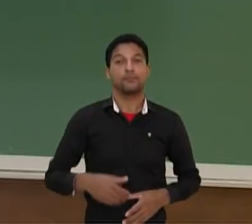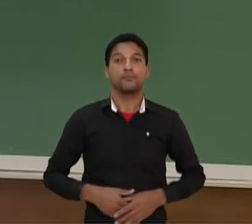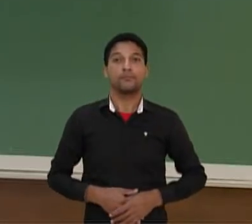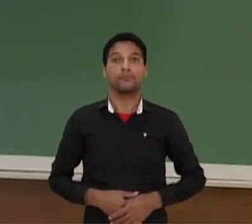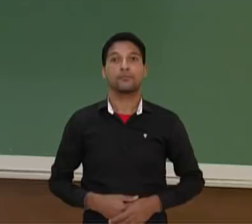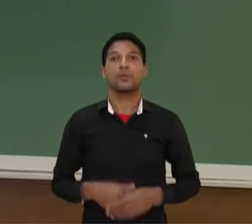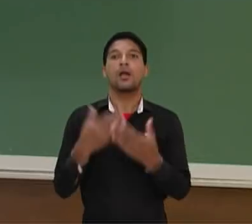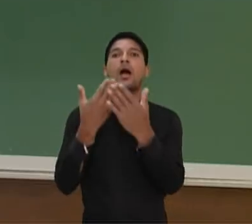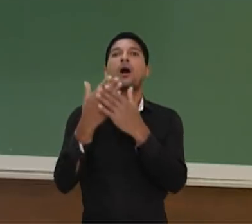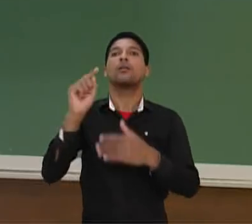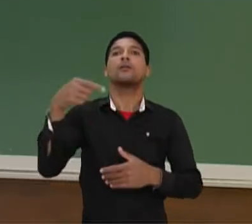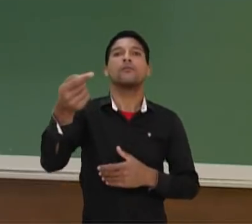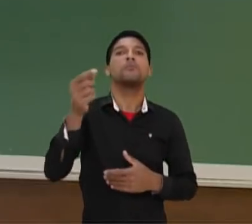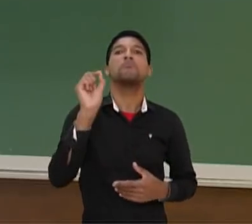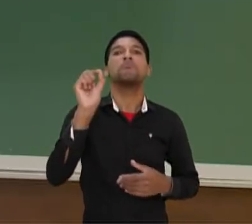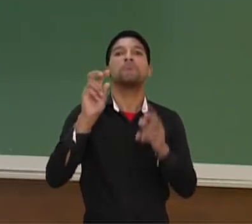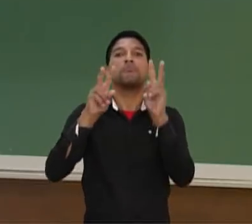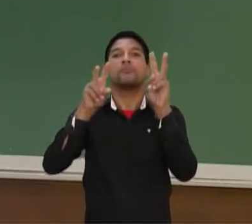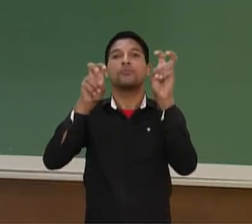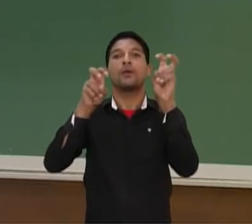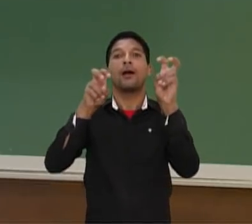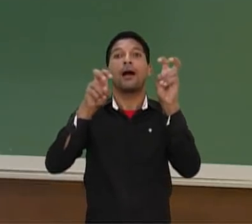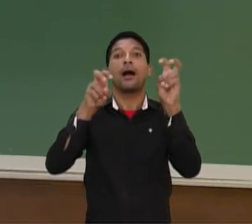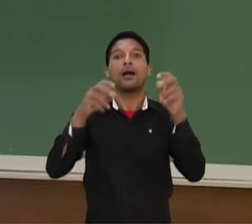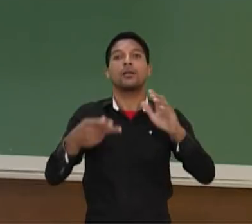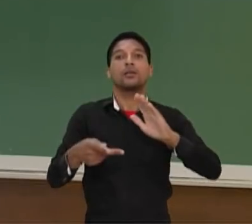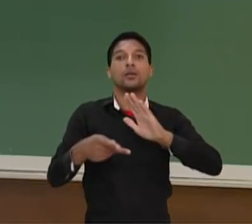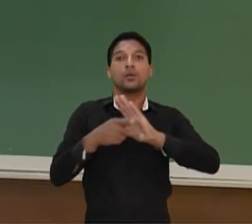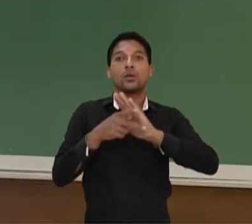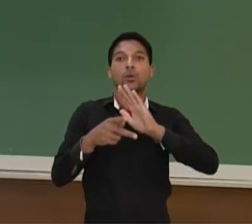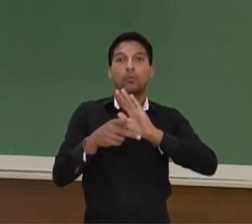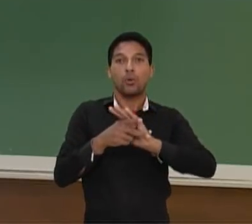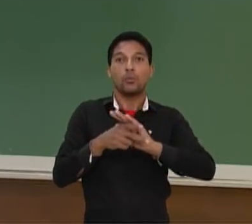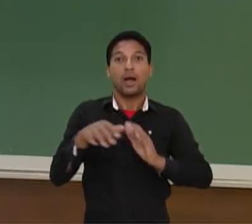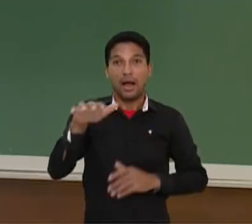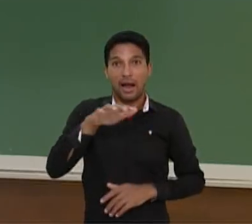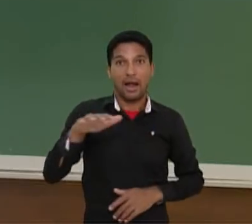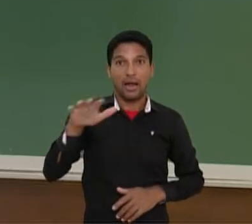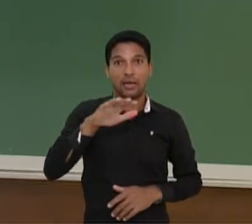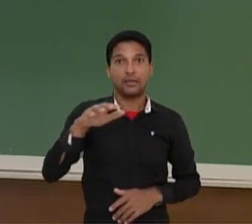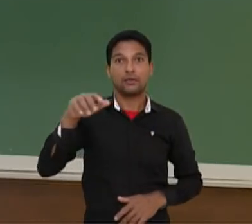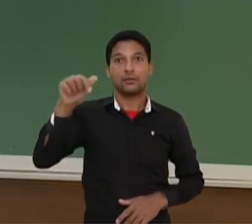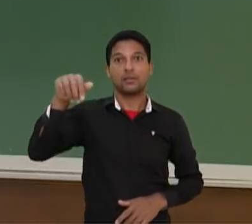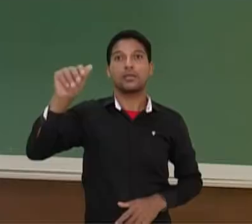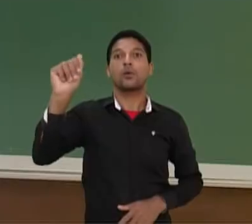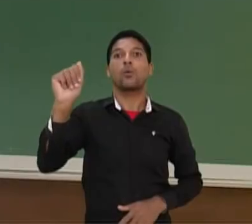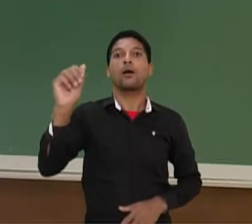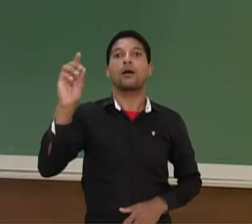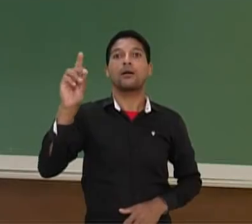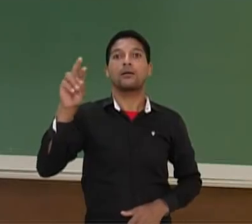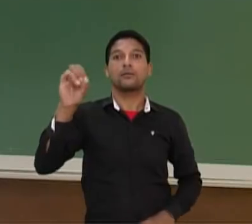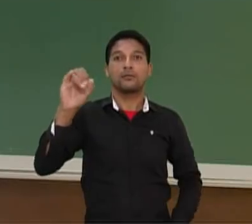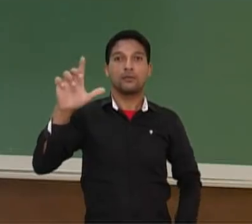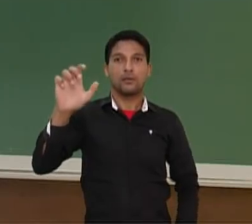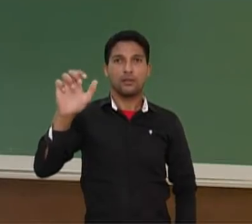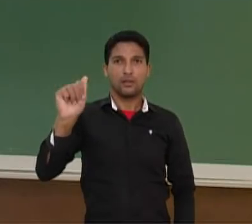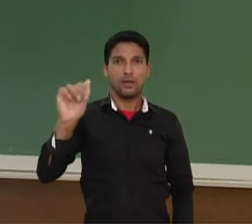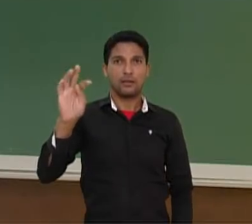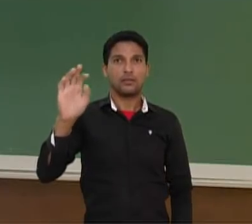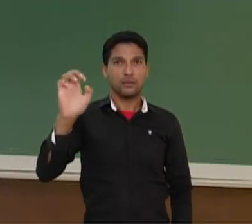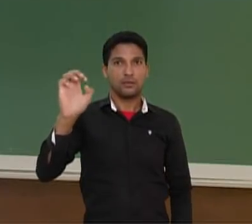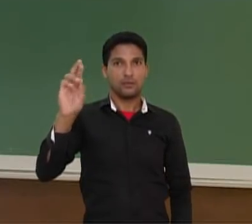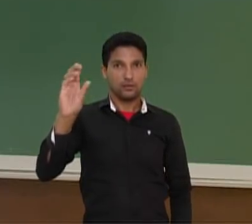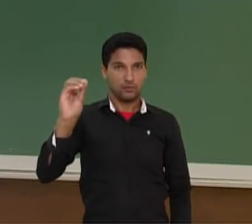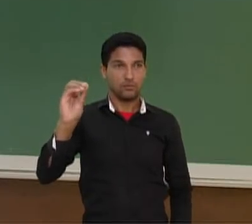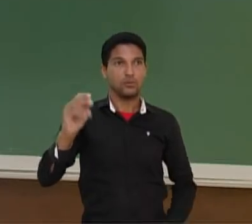Na próxima aula, o que, que a gente vai ver? Nós vamos ver área de quadrilátero. O que, que é a área de uma superfície? O que, que é a área de um quadrilátero? Então, nós vamos